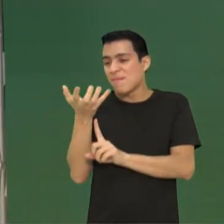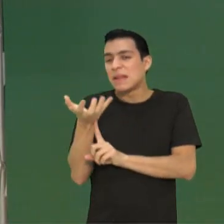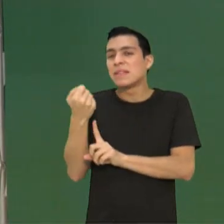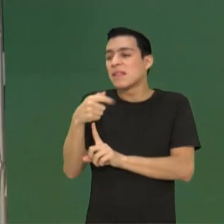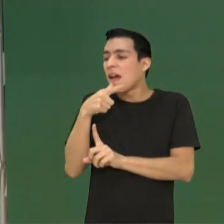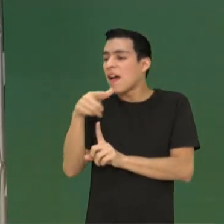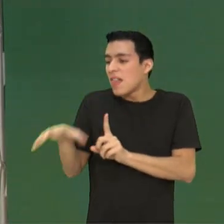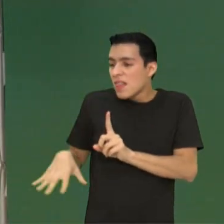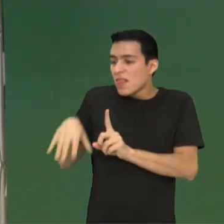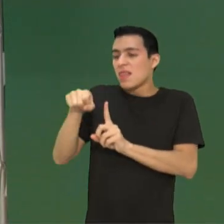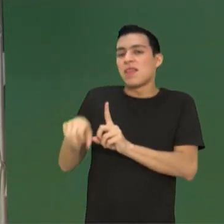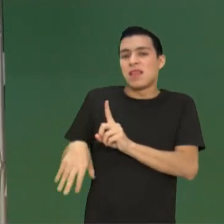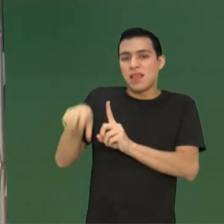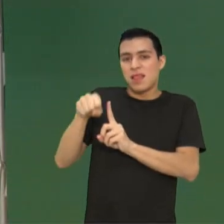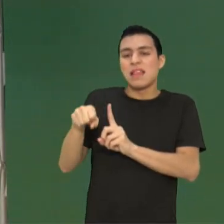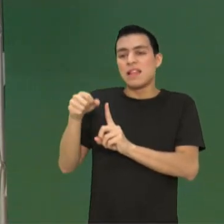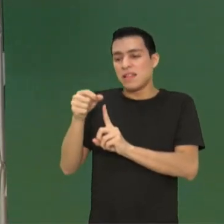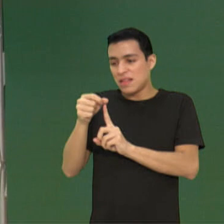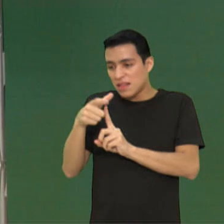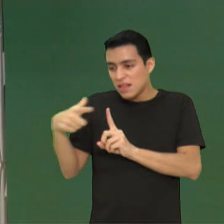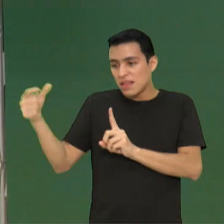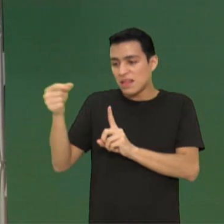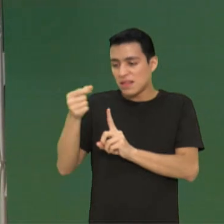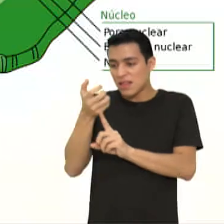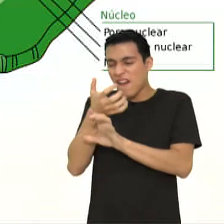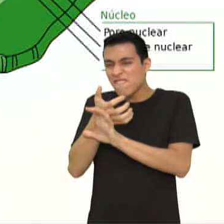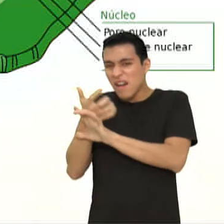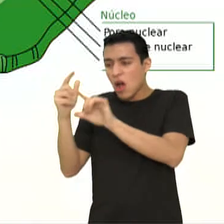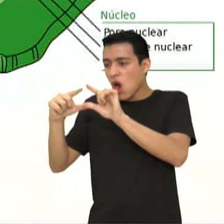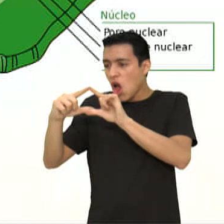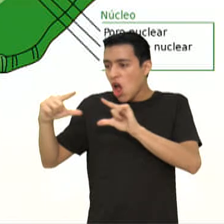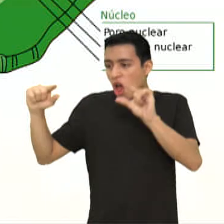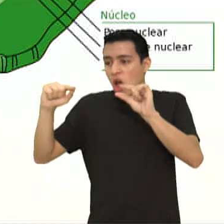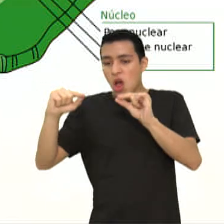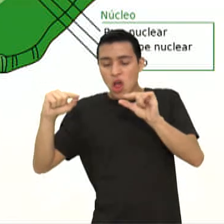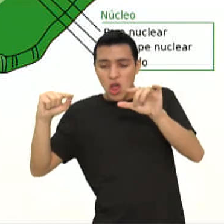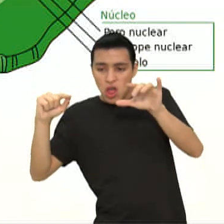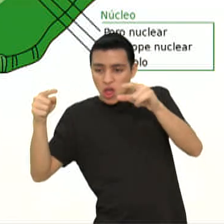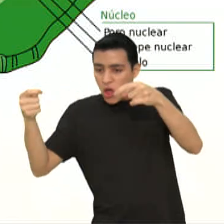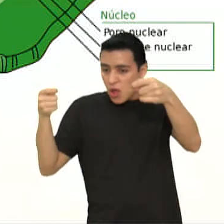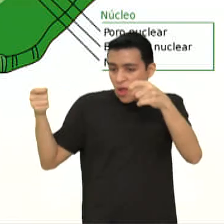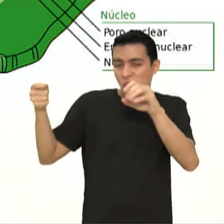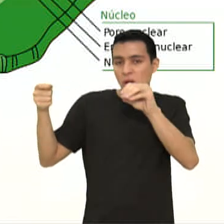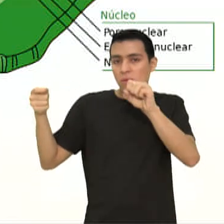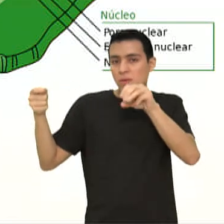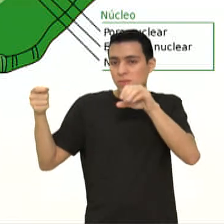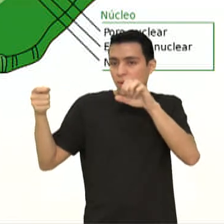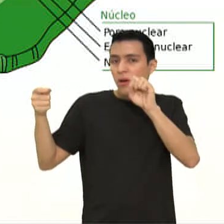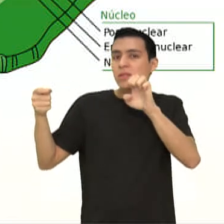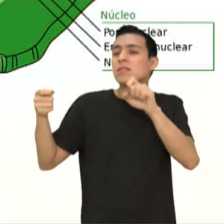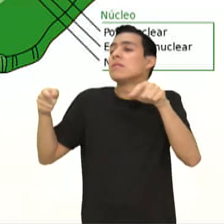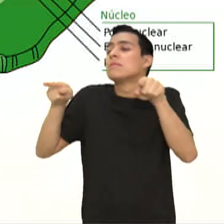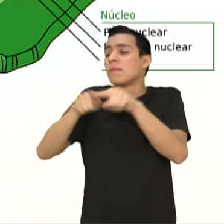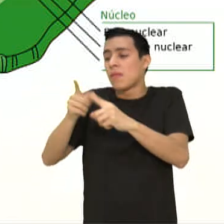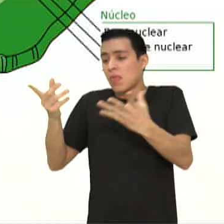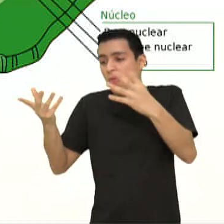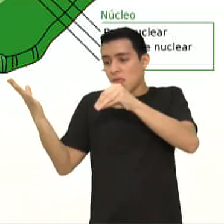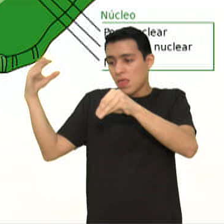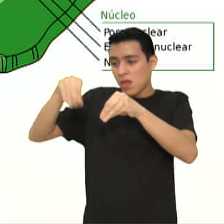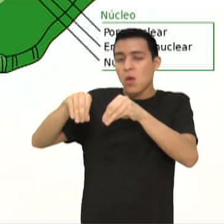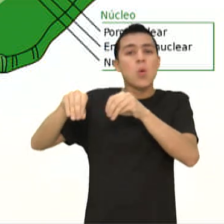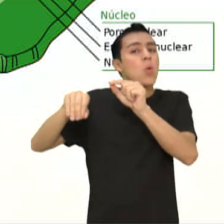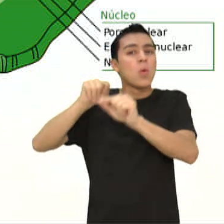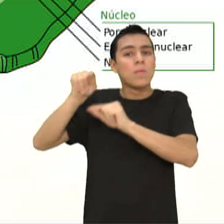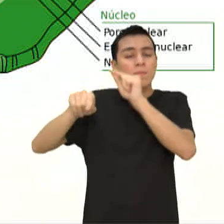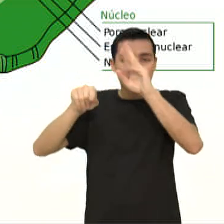solo. Então, o vacúolo de suco celular, além de fazer osmose e controlar pH, também serve para armazenamento.